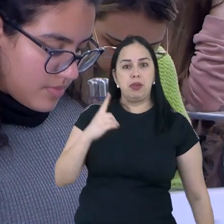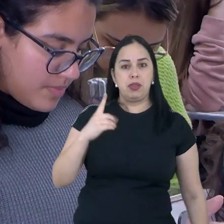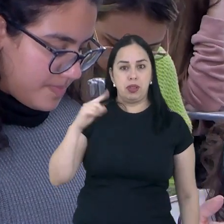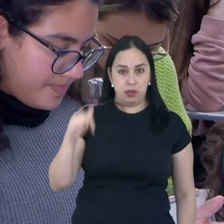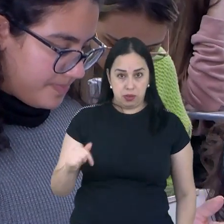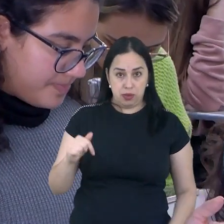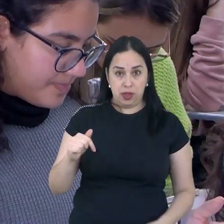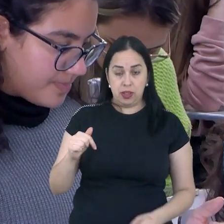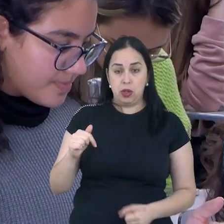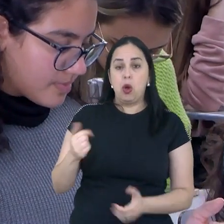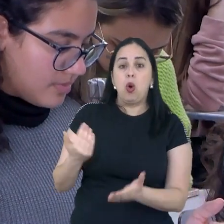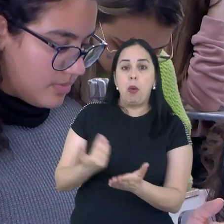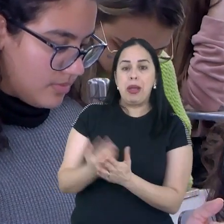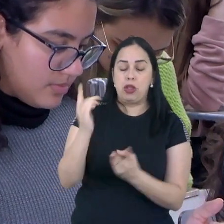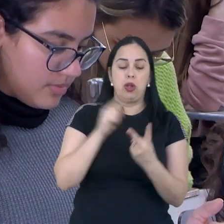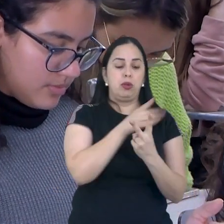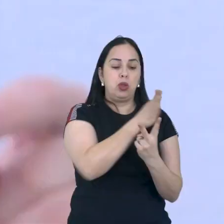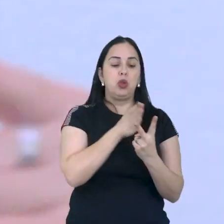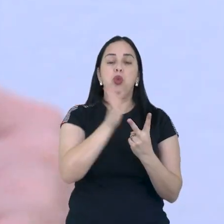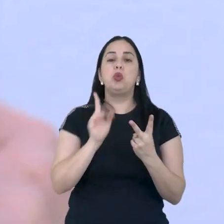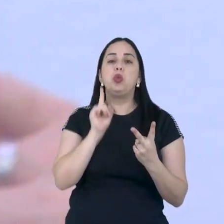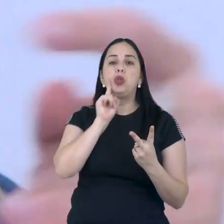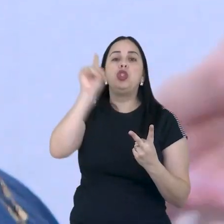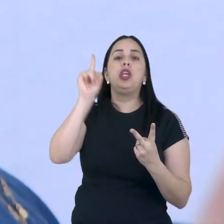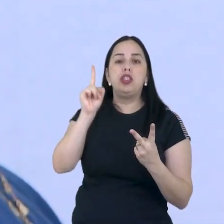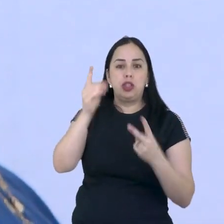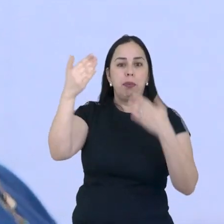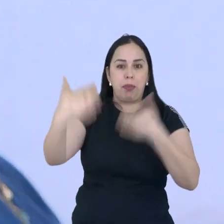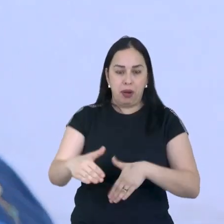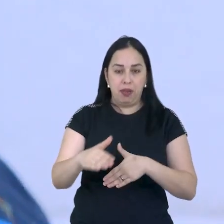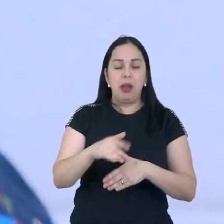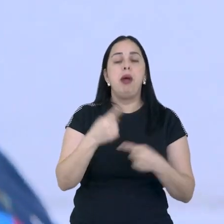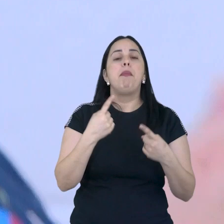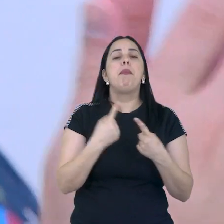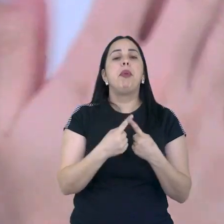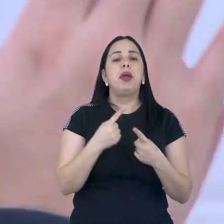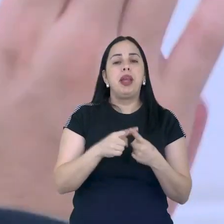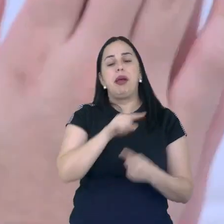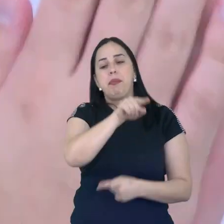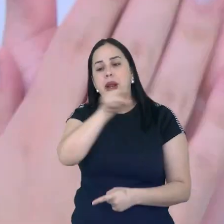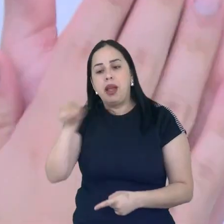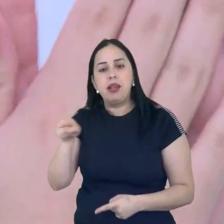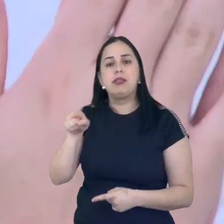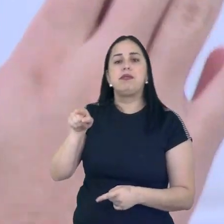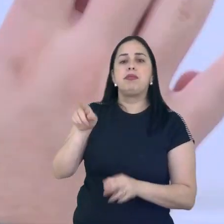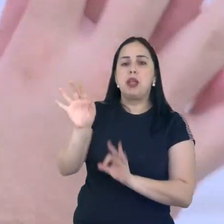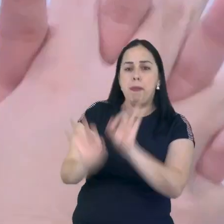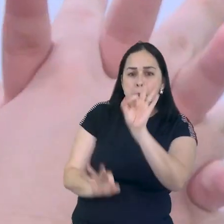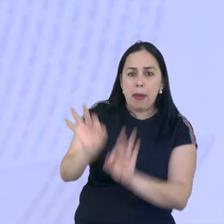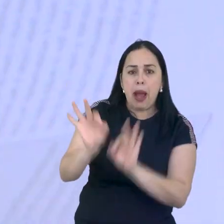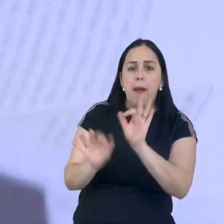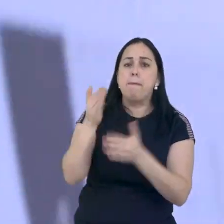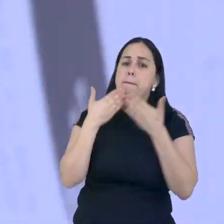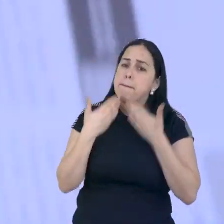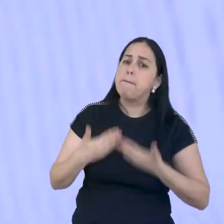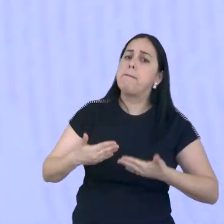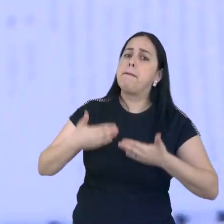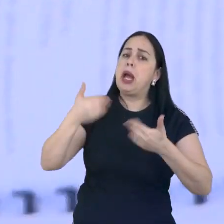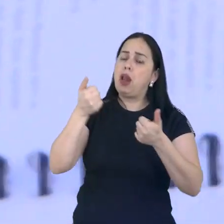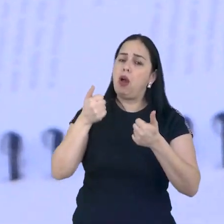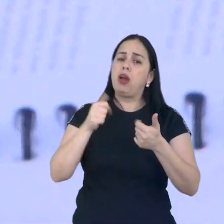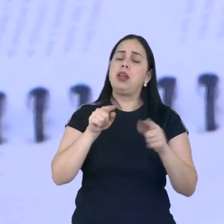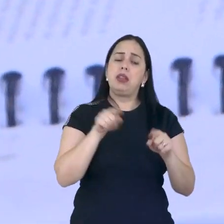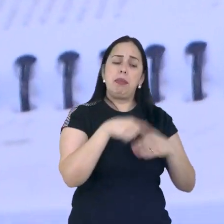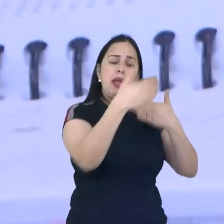o Enem passou a ser realizado em 2 etapas. O objetivo é ajudar os estudantes a se organizarem melhor para as disciplinas